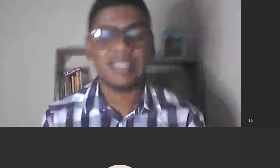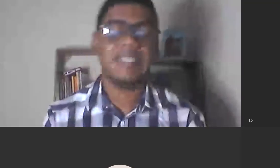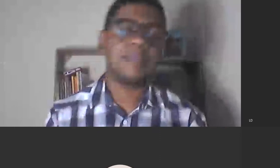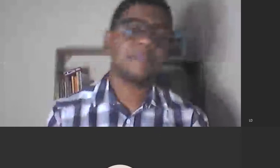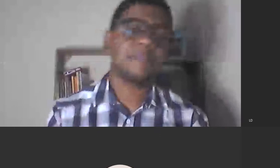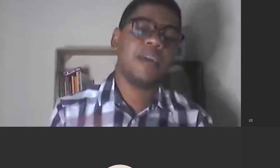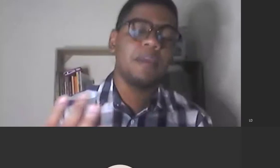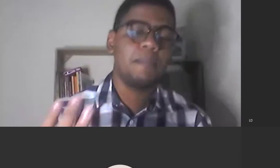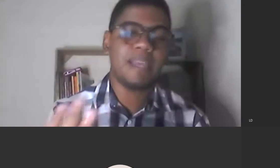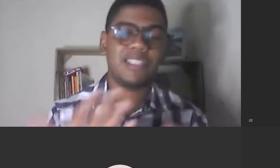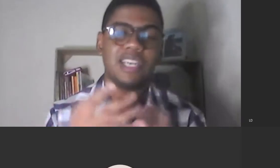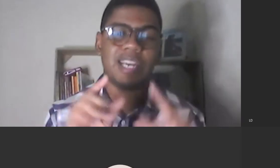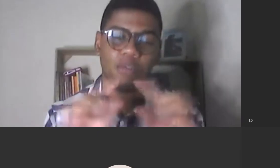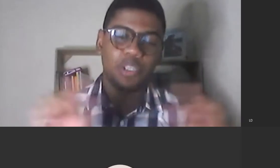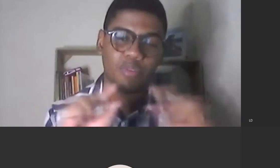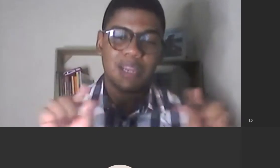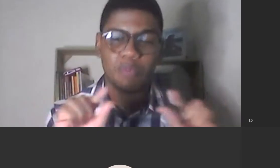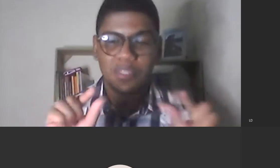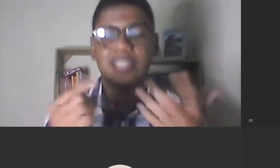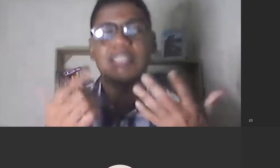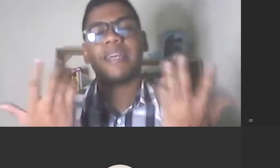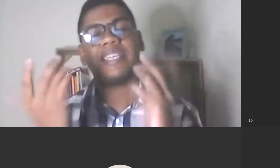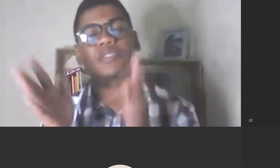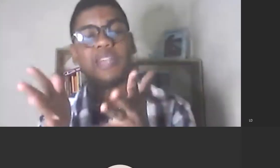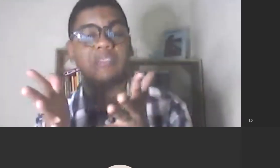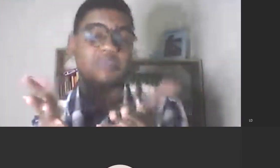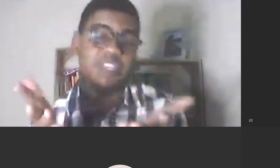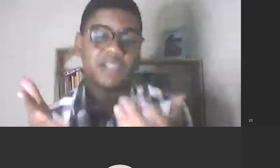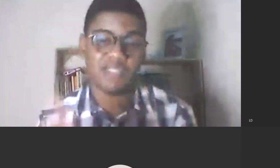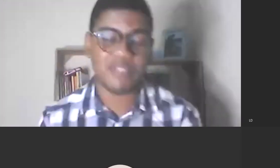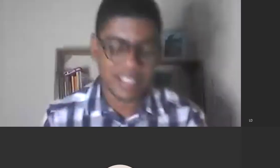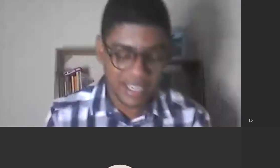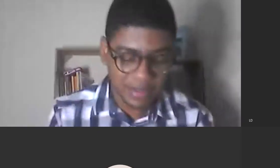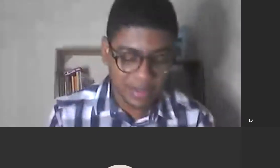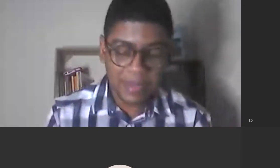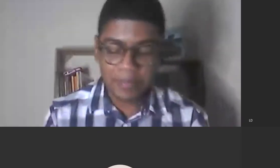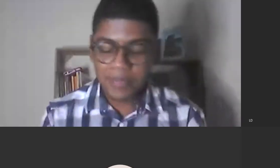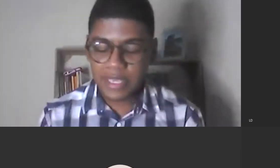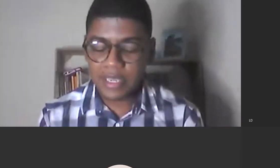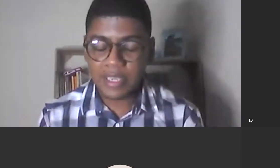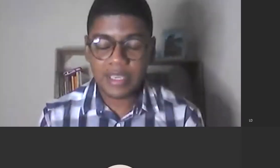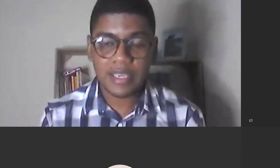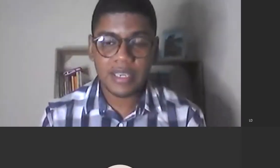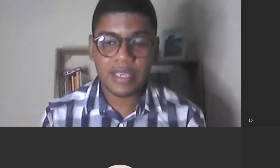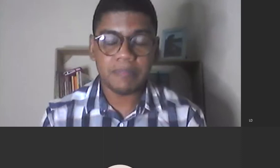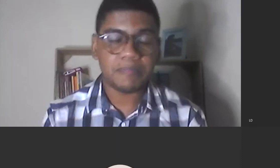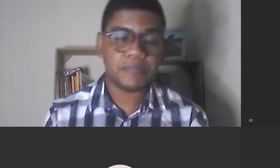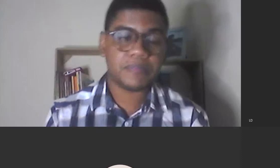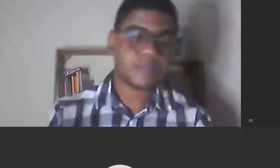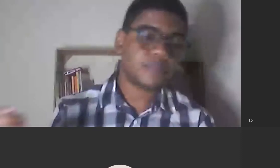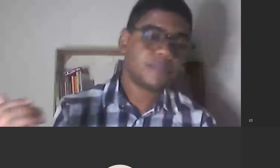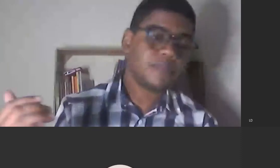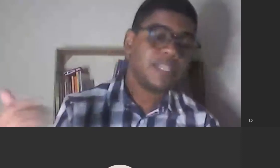saberem a letra, né? Ou de repente o título da música está mais relacionado aos sinais que eu estava fazendo.